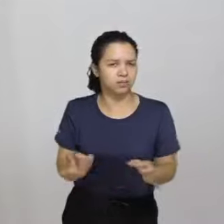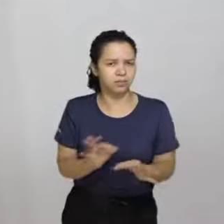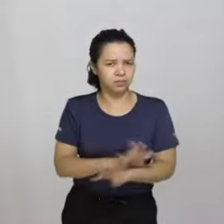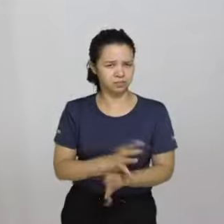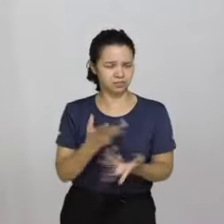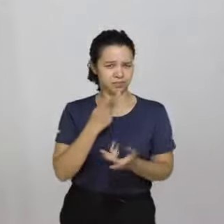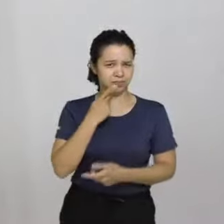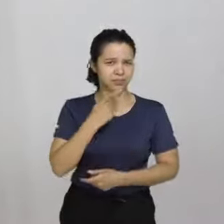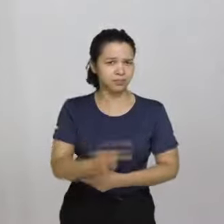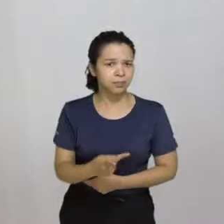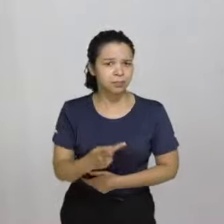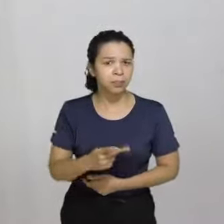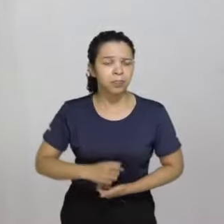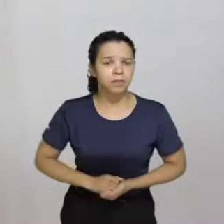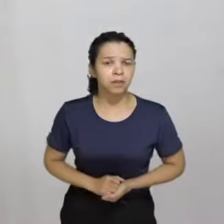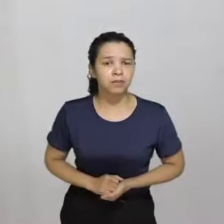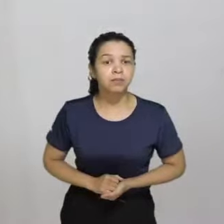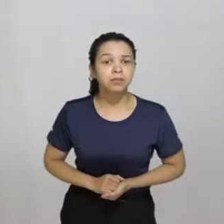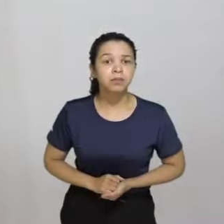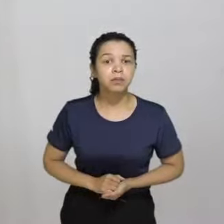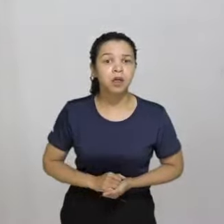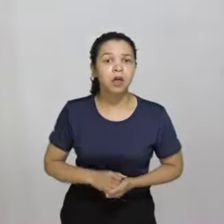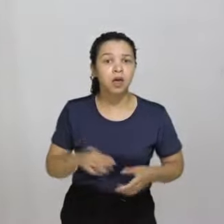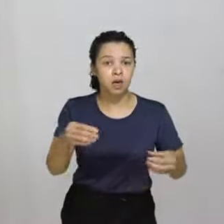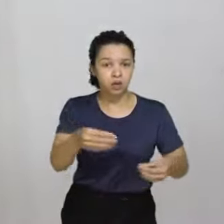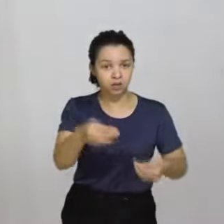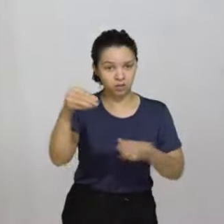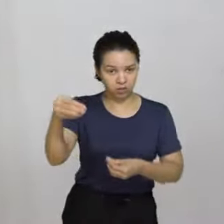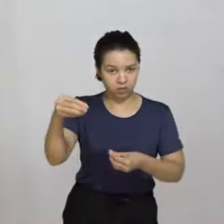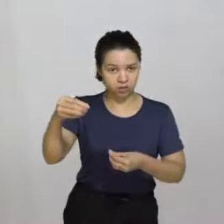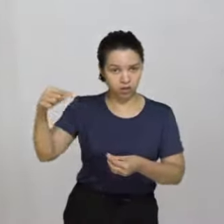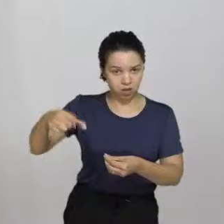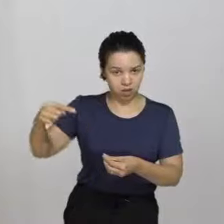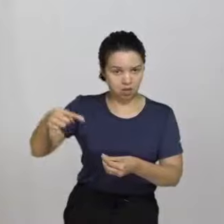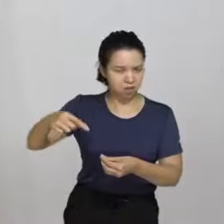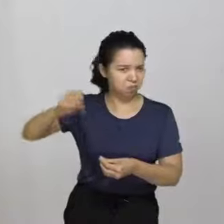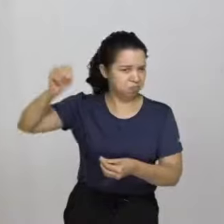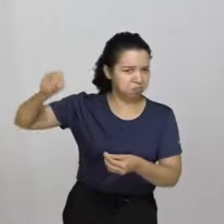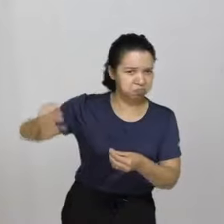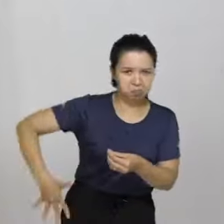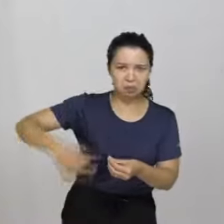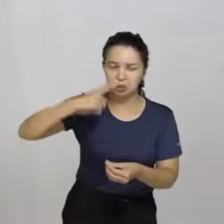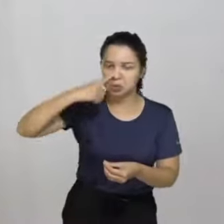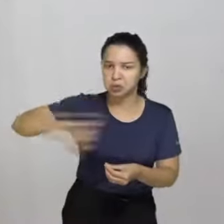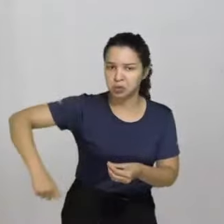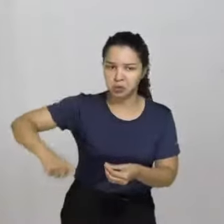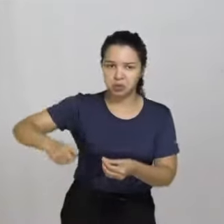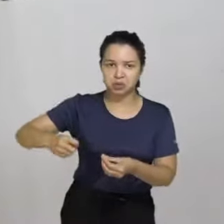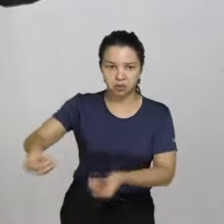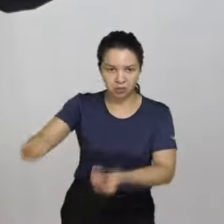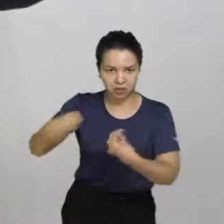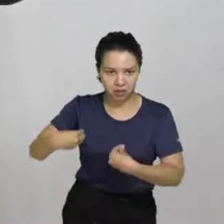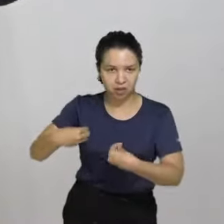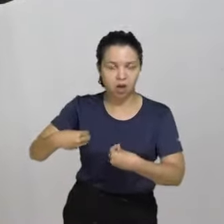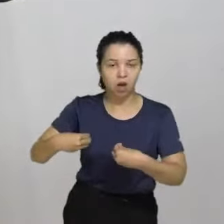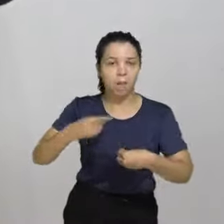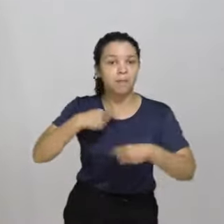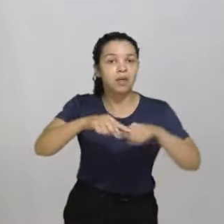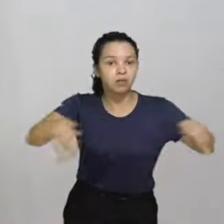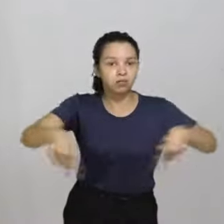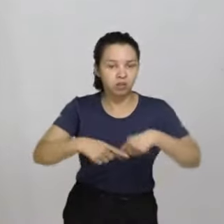Eu recebi esse material, esse lixo desse material, embaixo do meu gabinete, e acredito